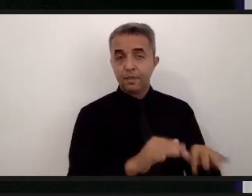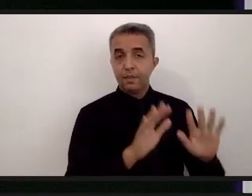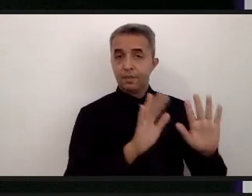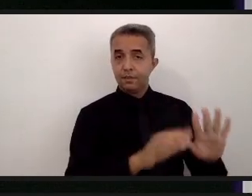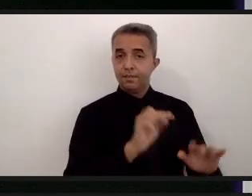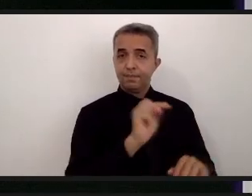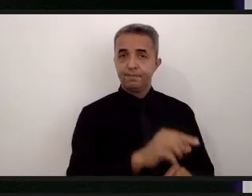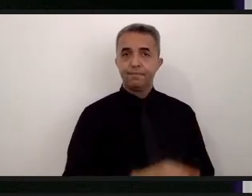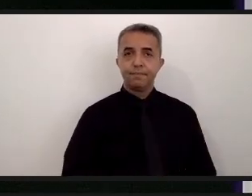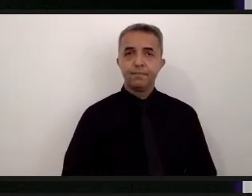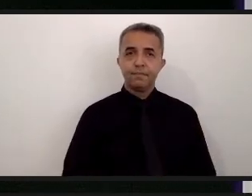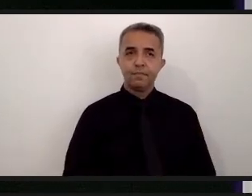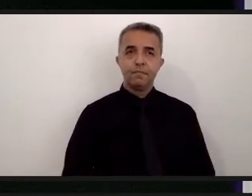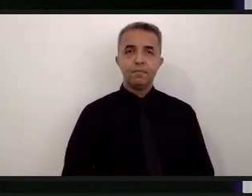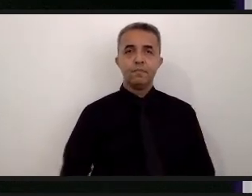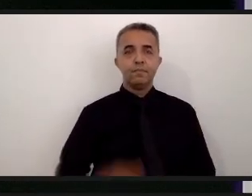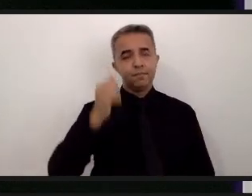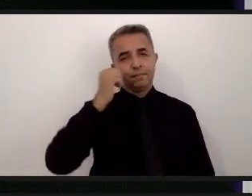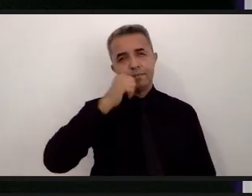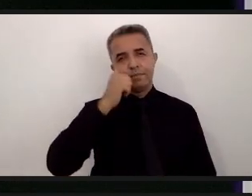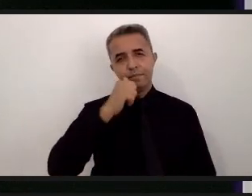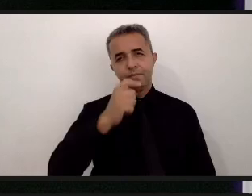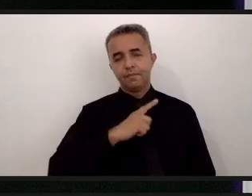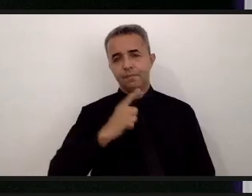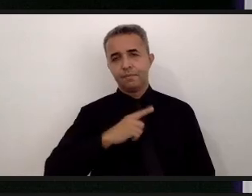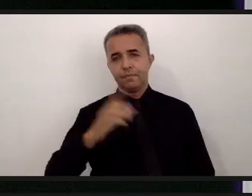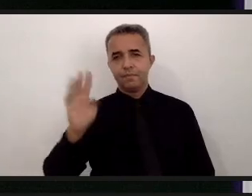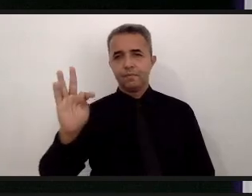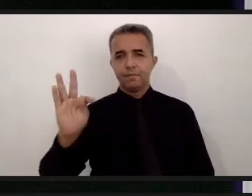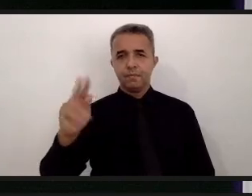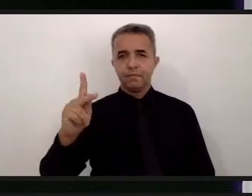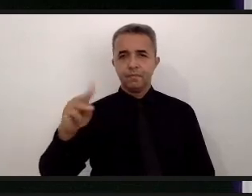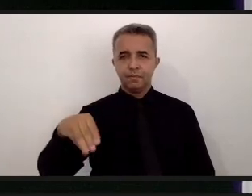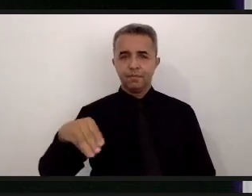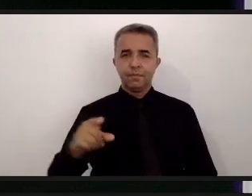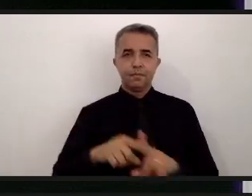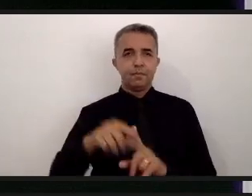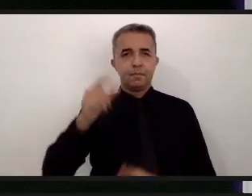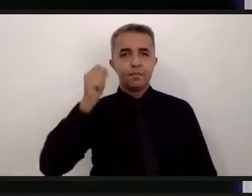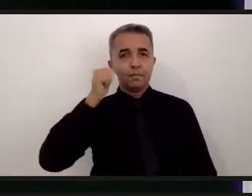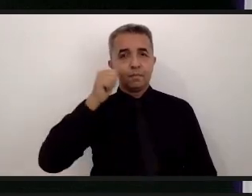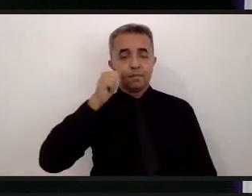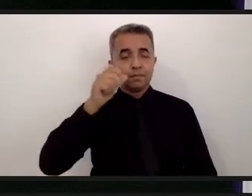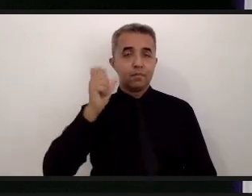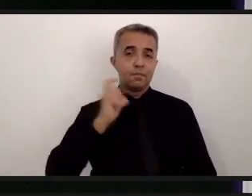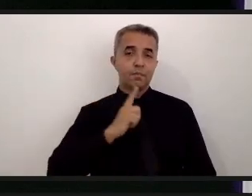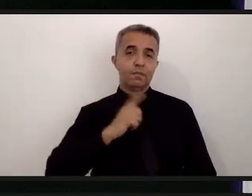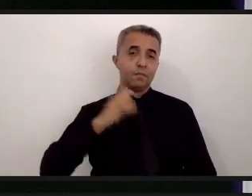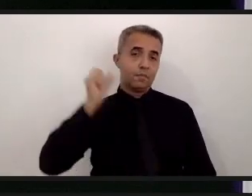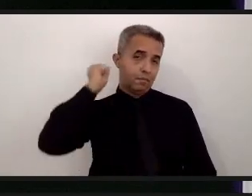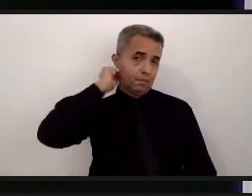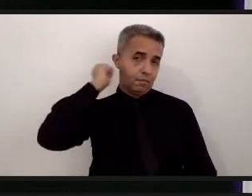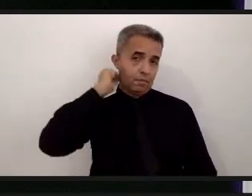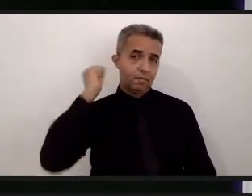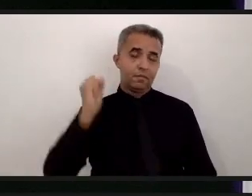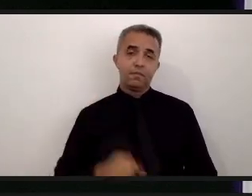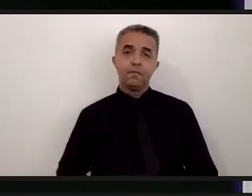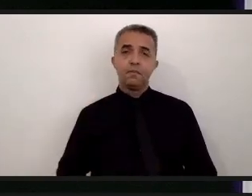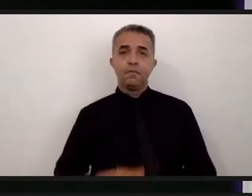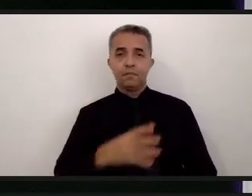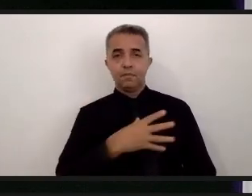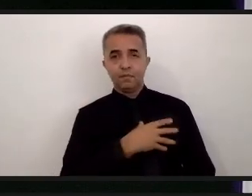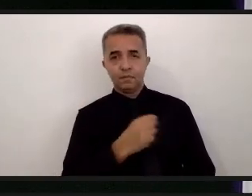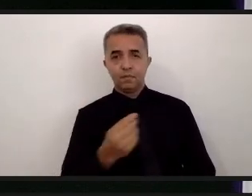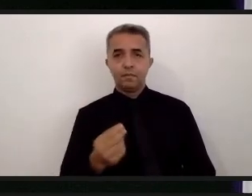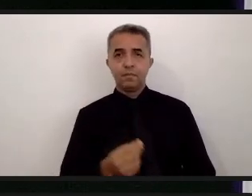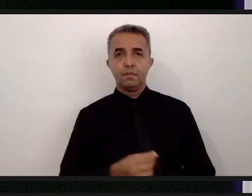a mulher tem TPM, tem estresse, tem maridos, filhos que ligam. Mãe, que horas você